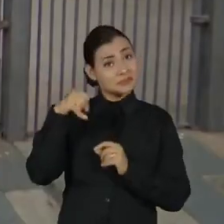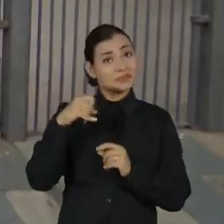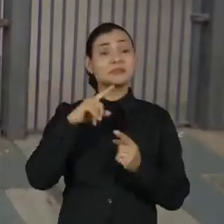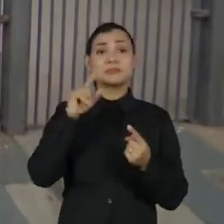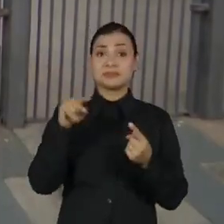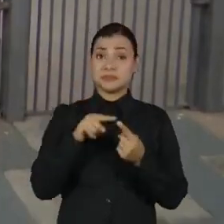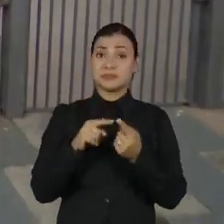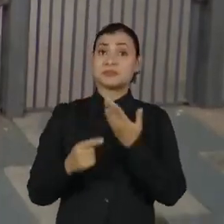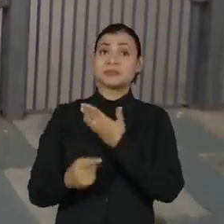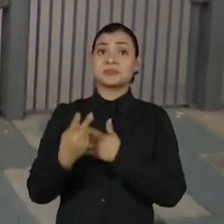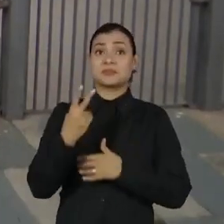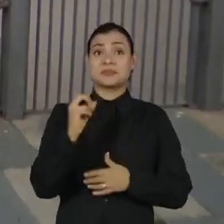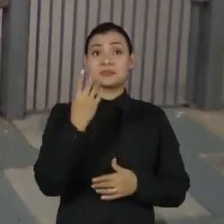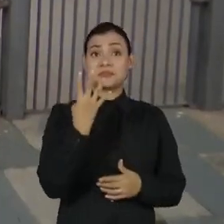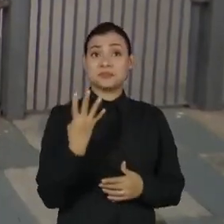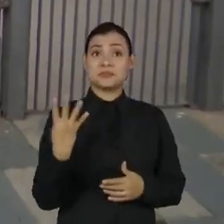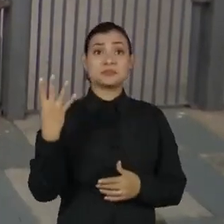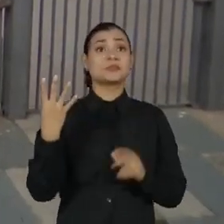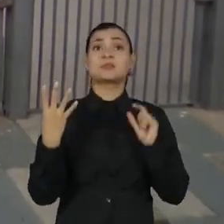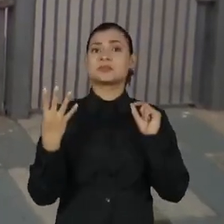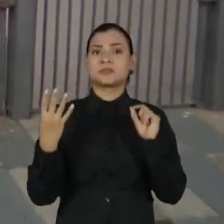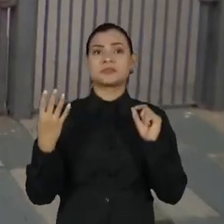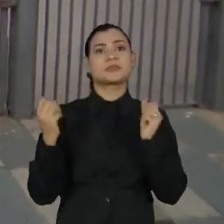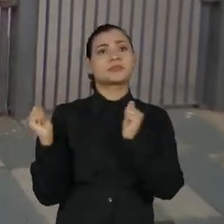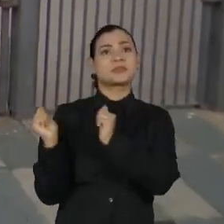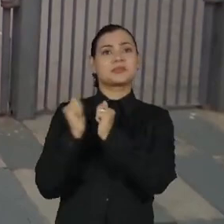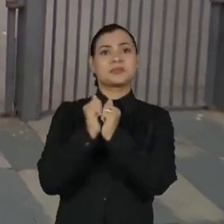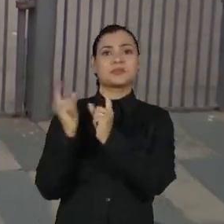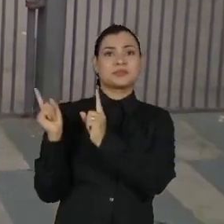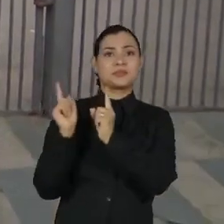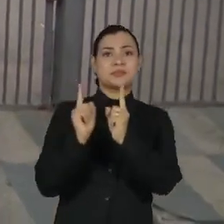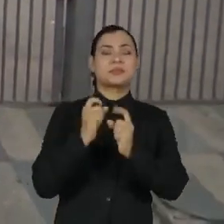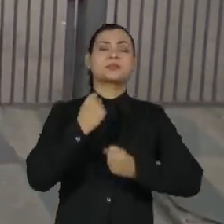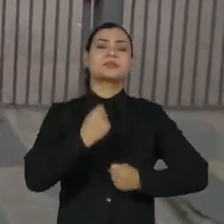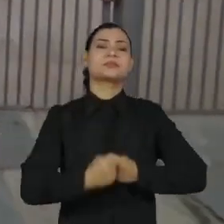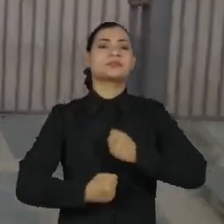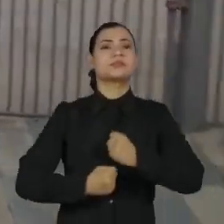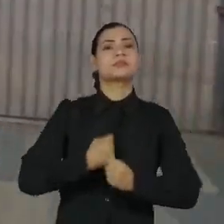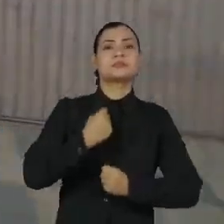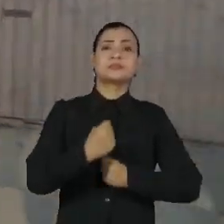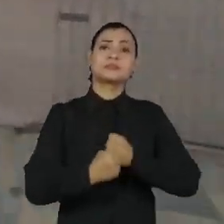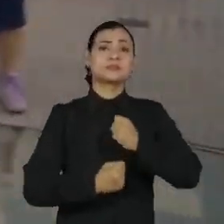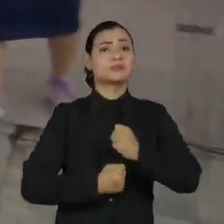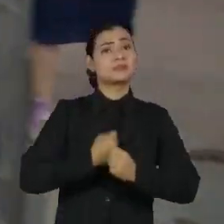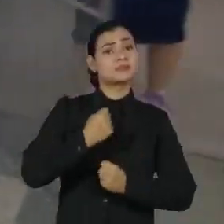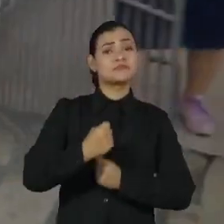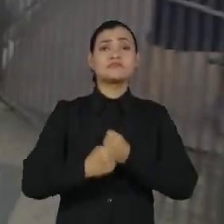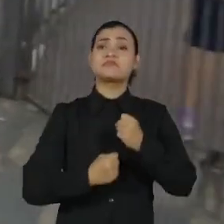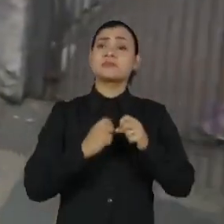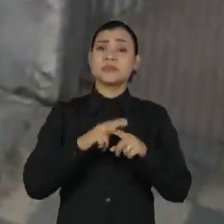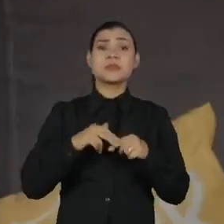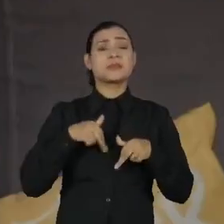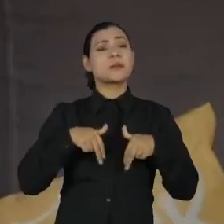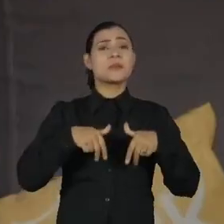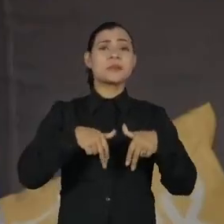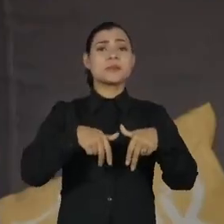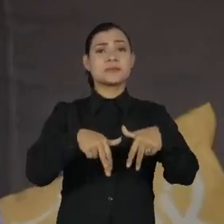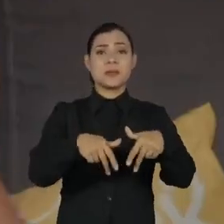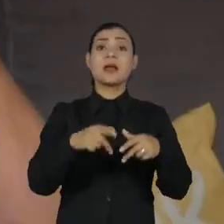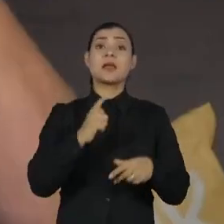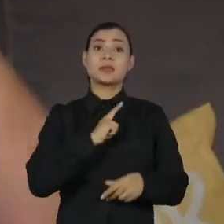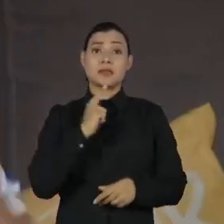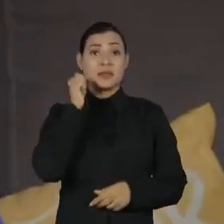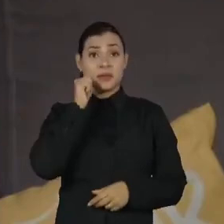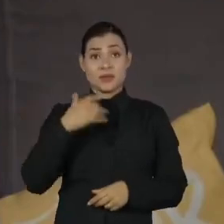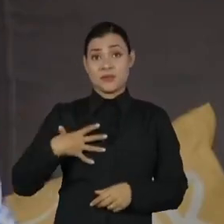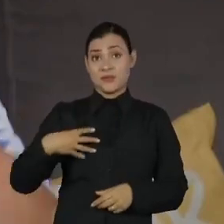Newton para 2024 é levar Selma para as caminhadas. Eles ainda contam com uma ajuda extra. Eu tenho uma